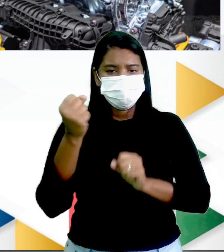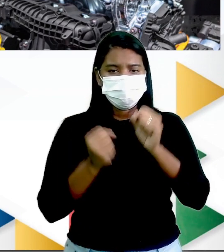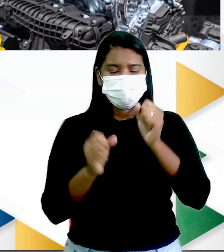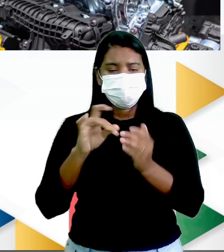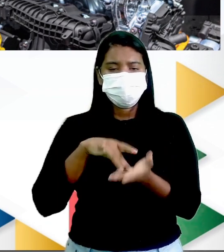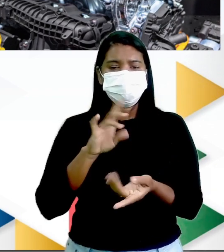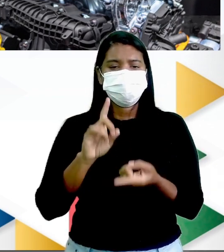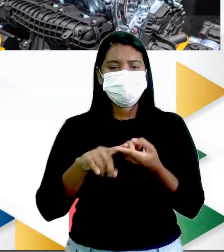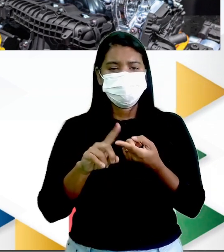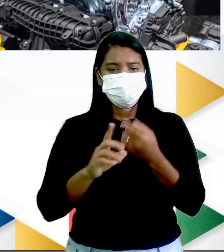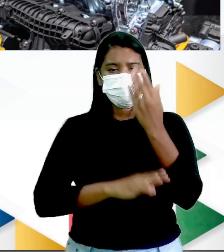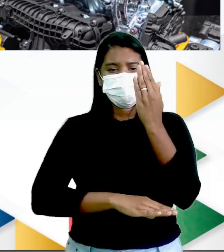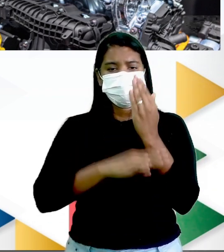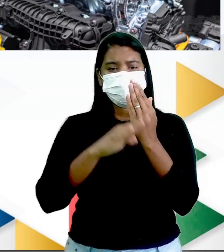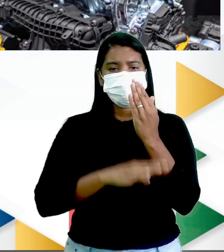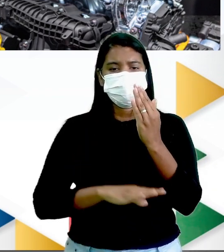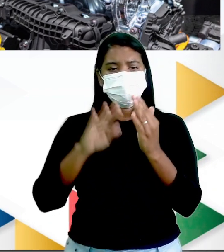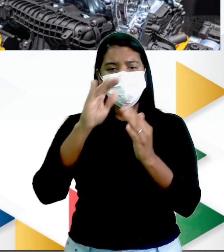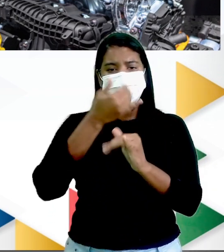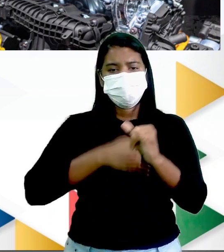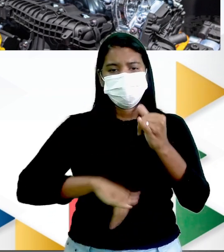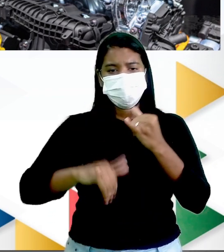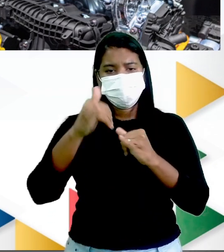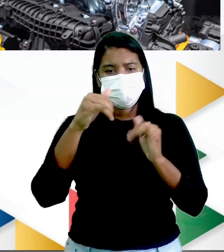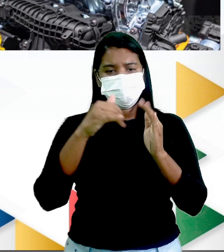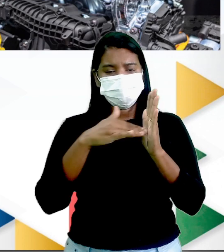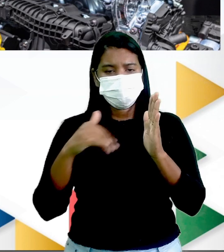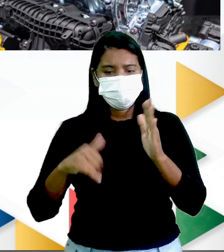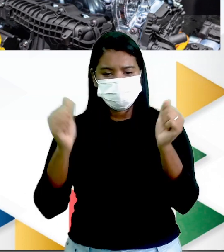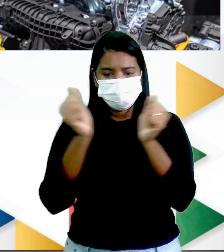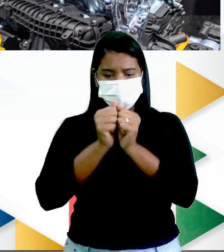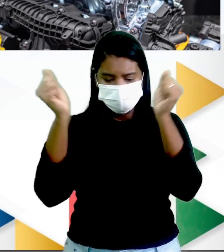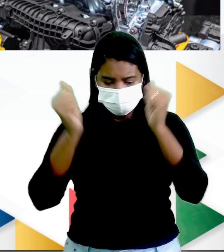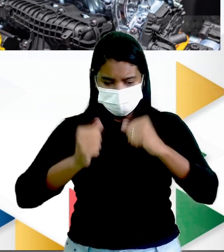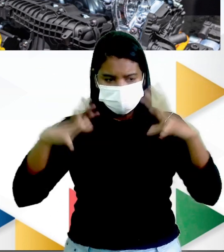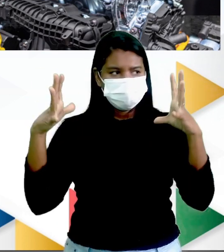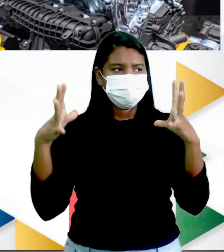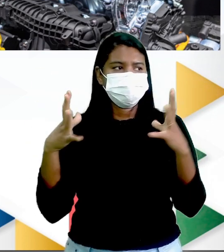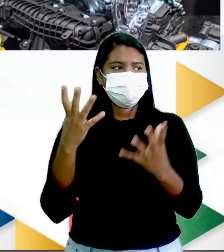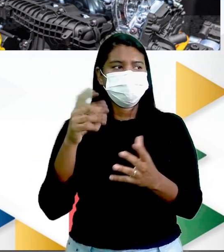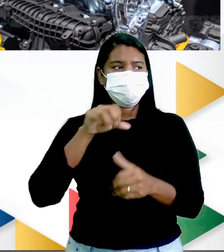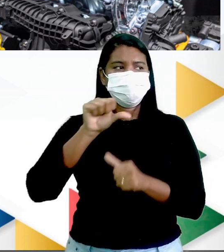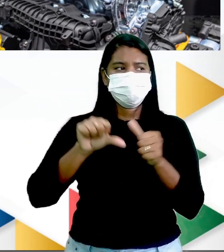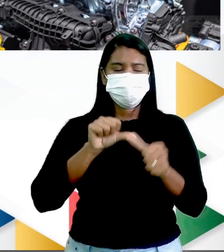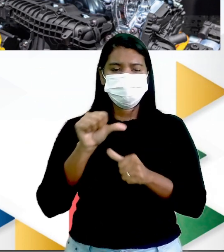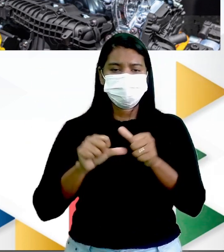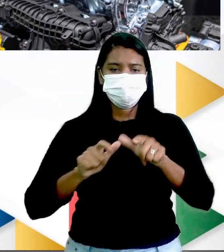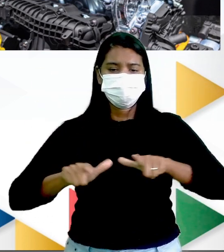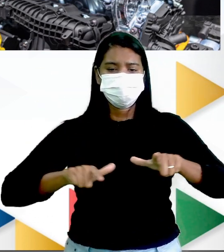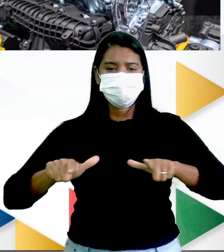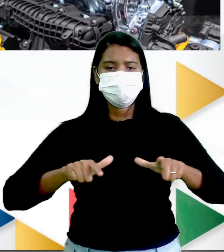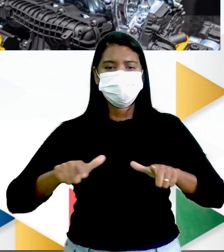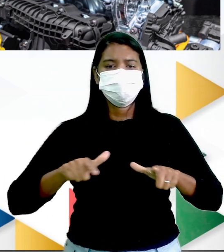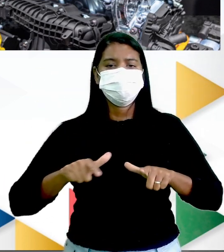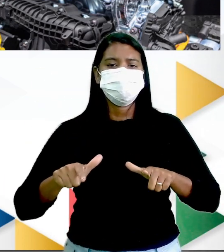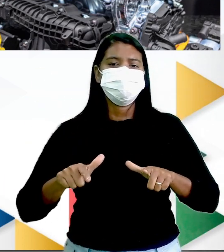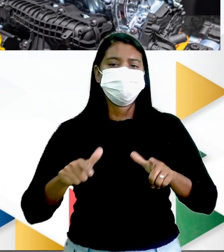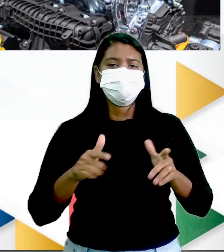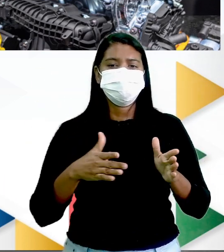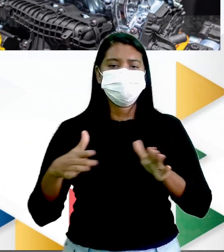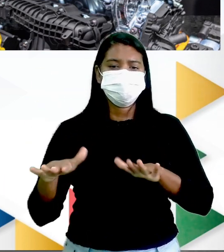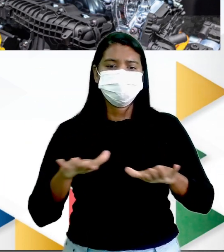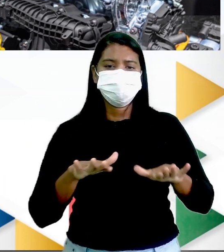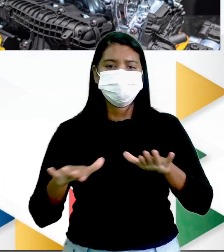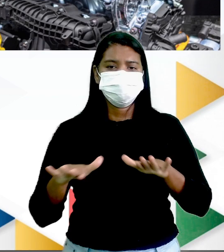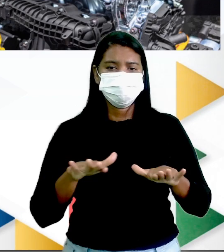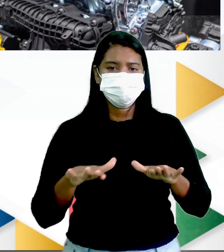modo, parte da energia que é liberada durante a explosão é convertida em trabalho. Por meio do movimento